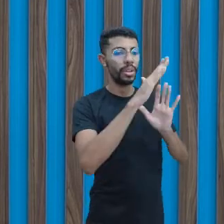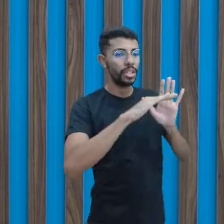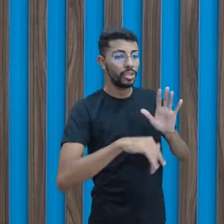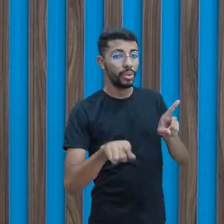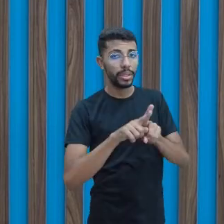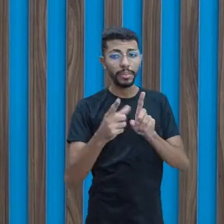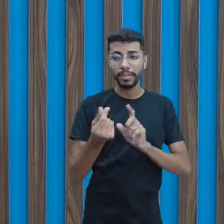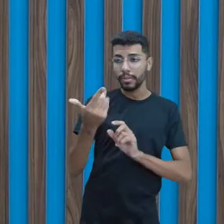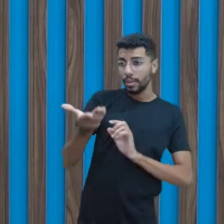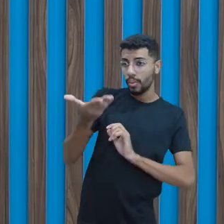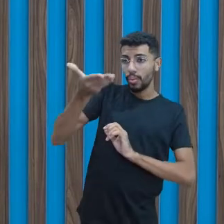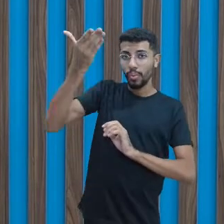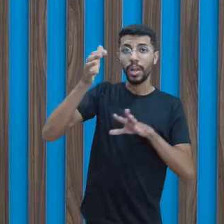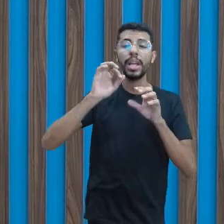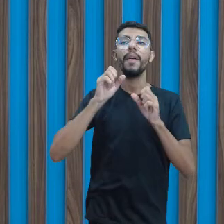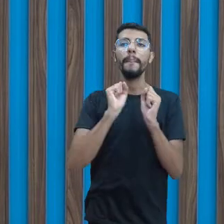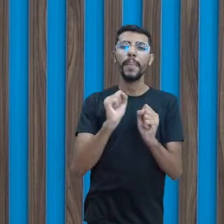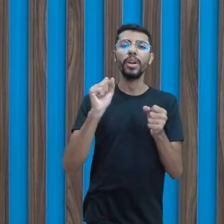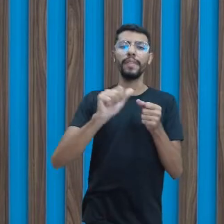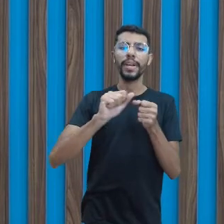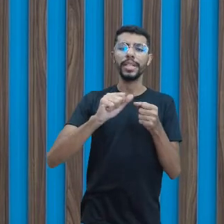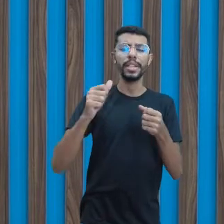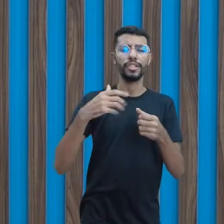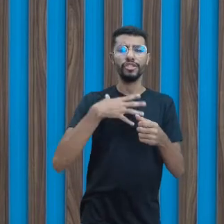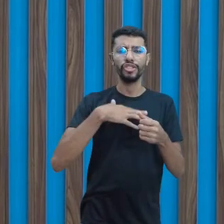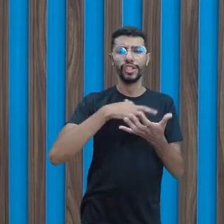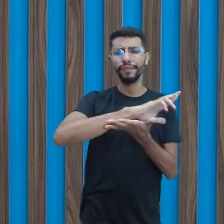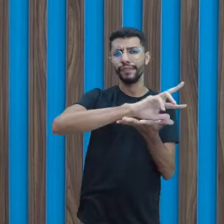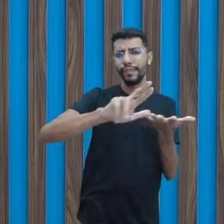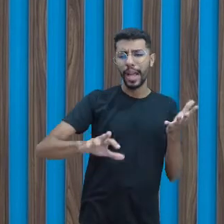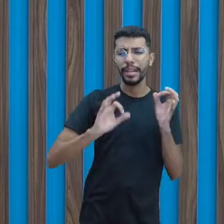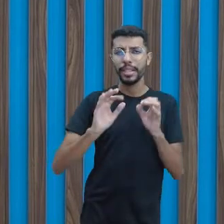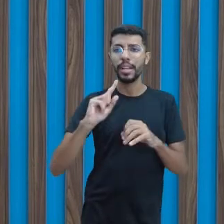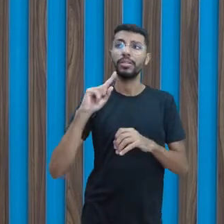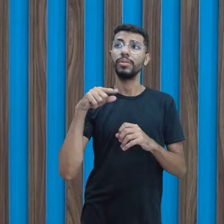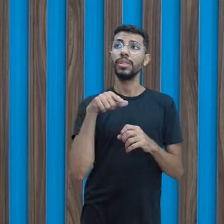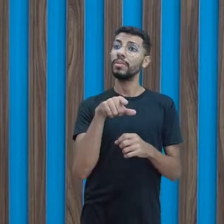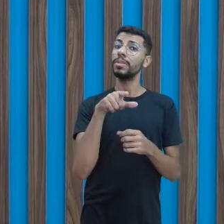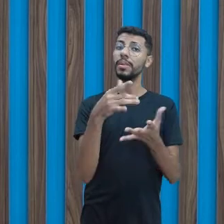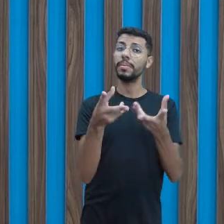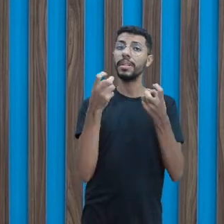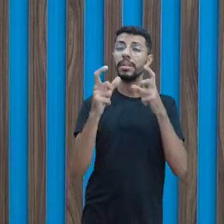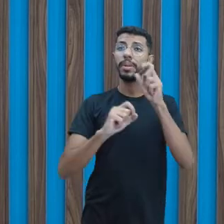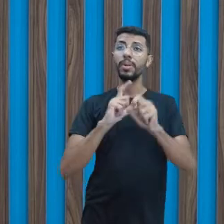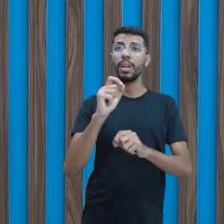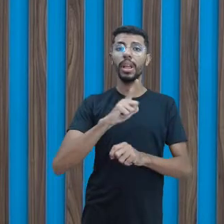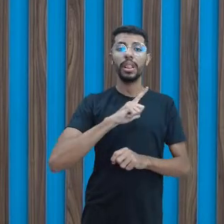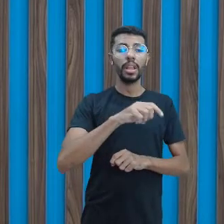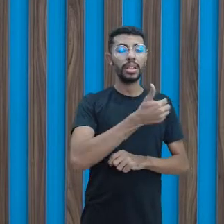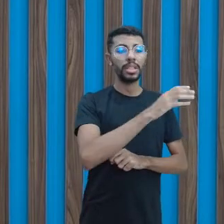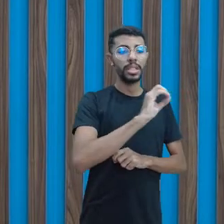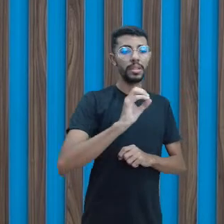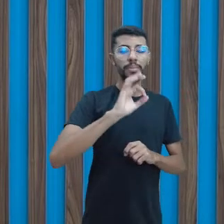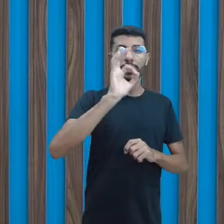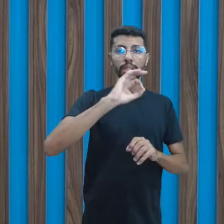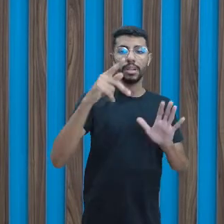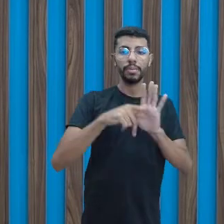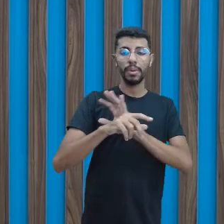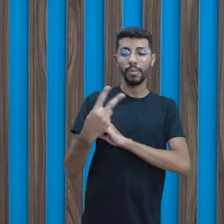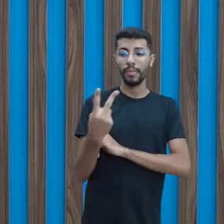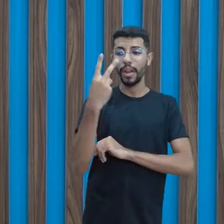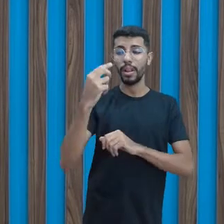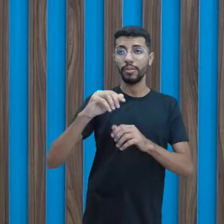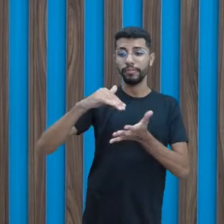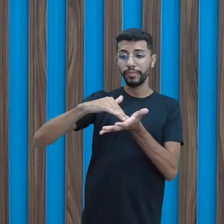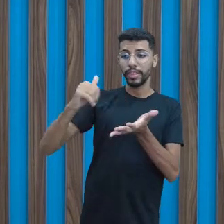pode fazer de várias formas, tá bom? Se você notar, a gente pega 100% de um valor e retira 20%,